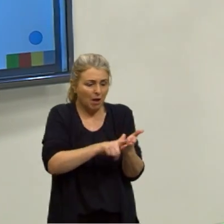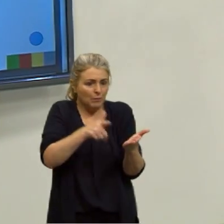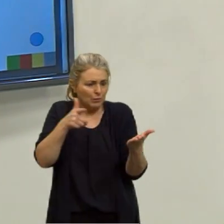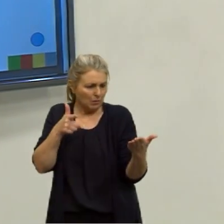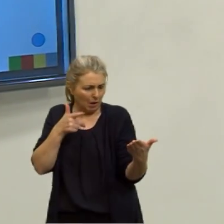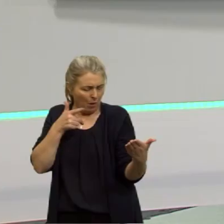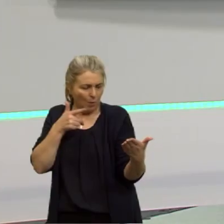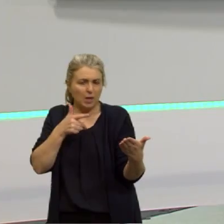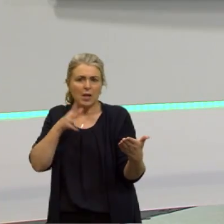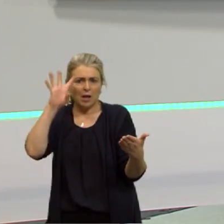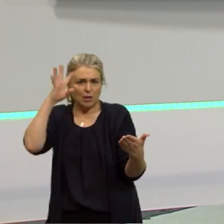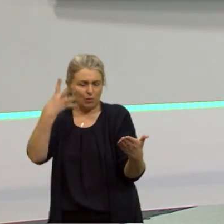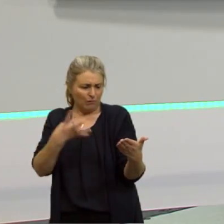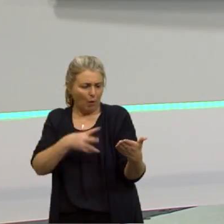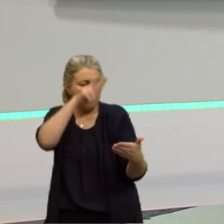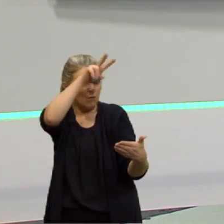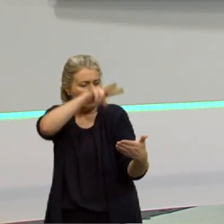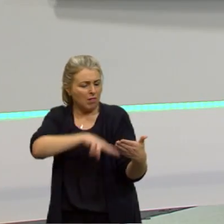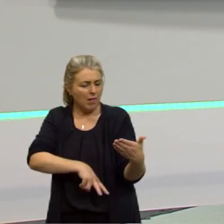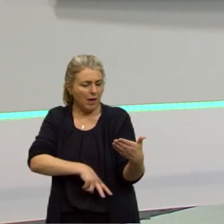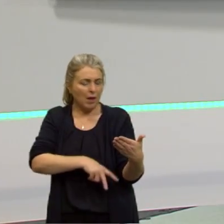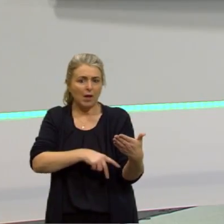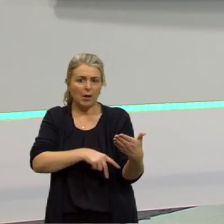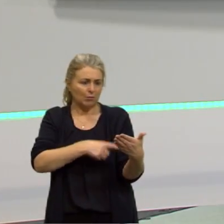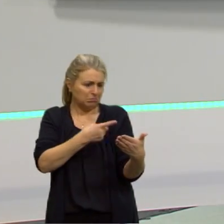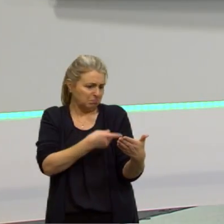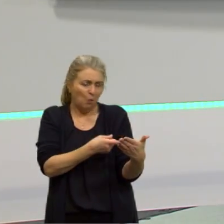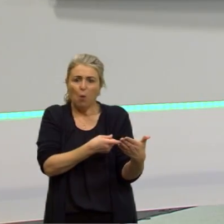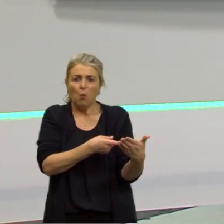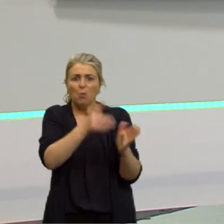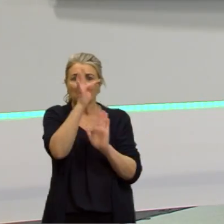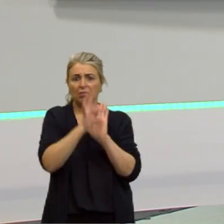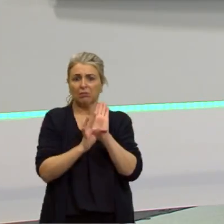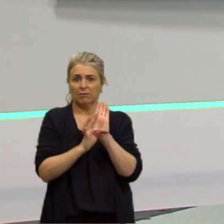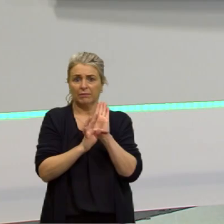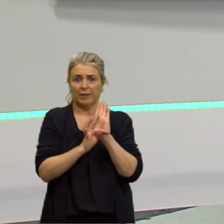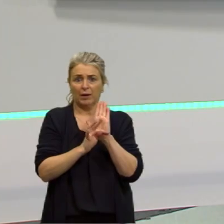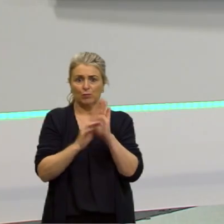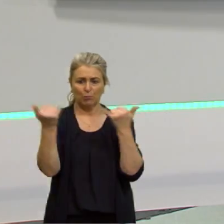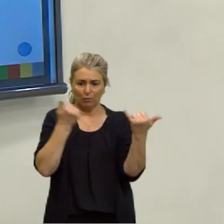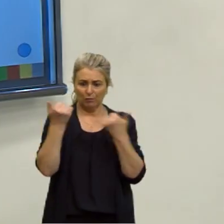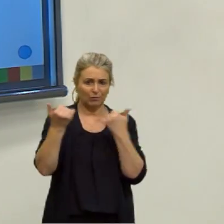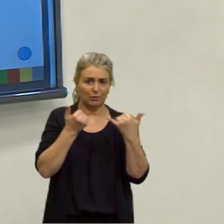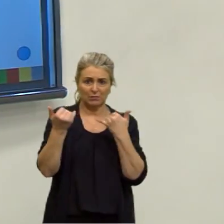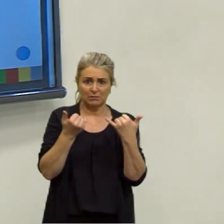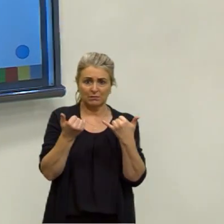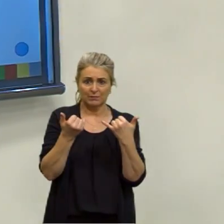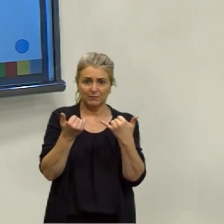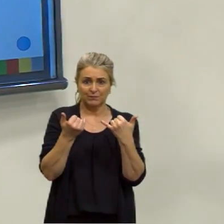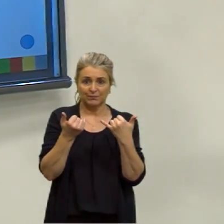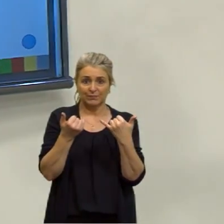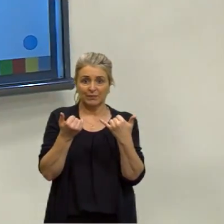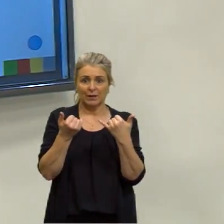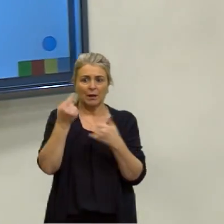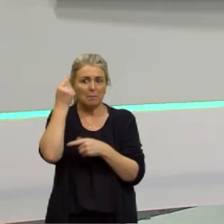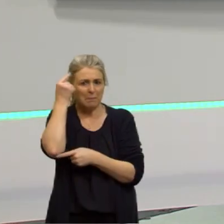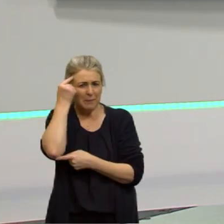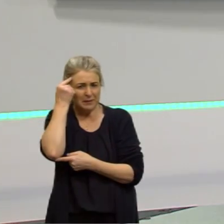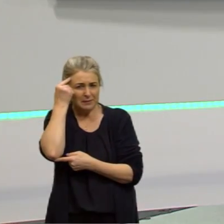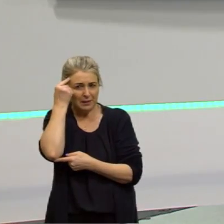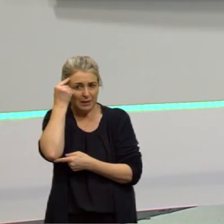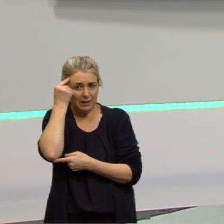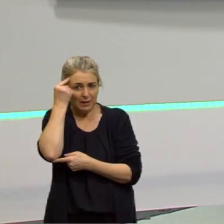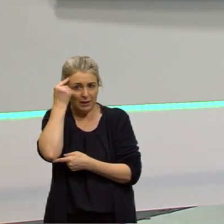abriu o jornal e decidiu ler aquele determinado contexto né aquela notícia aquela informação e agora pensa em